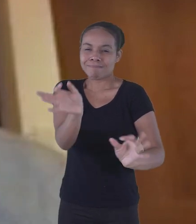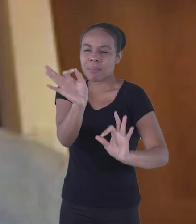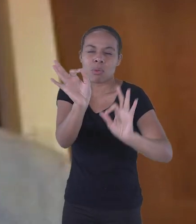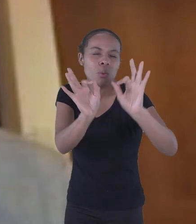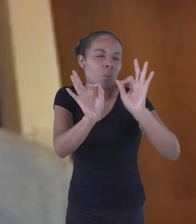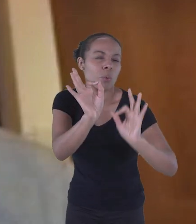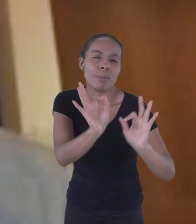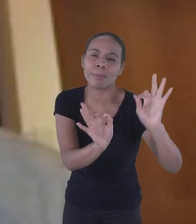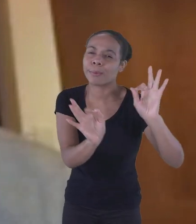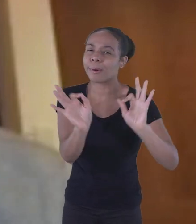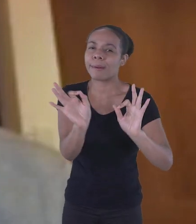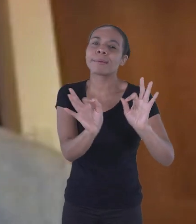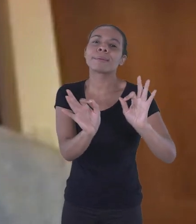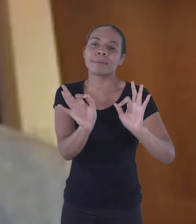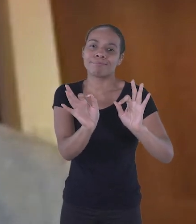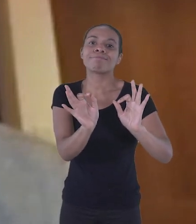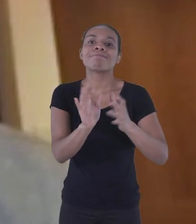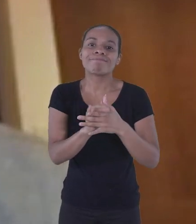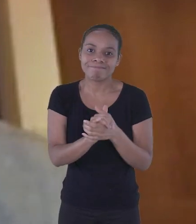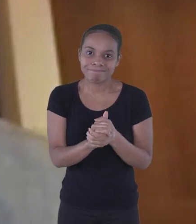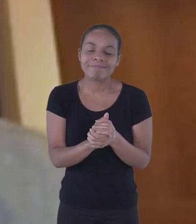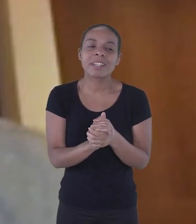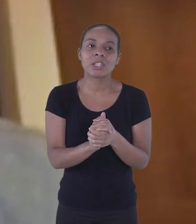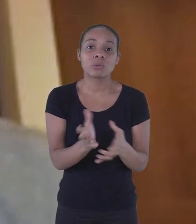elaboração, de uma forma